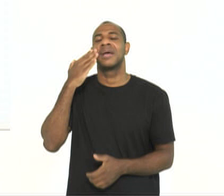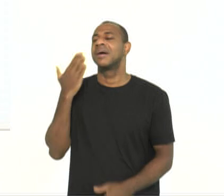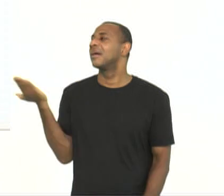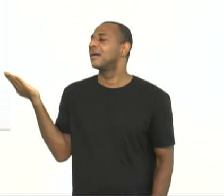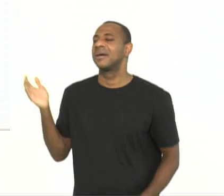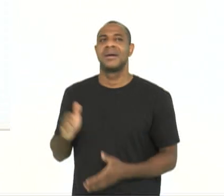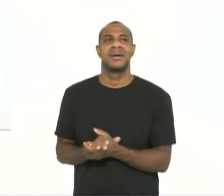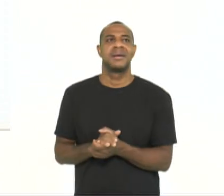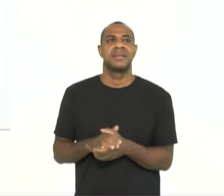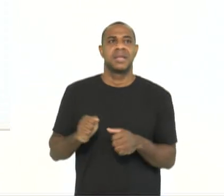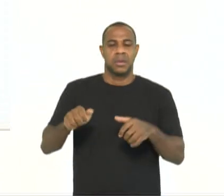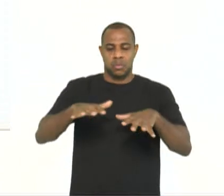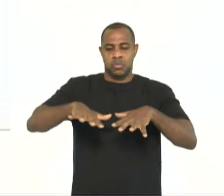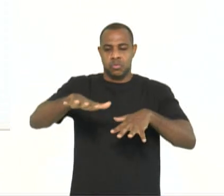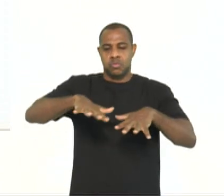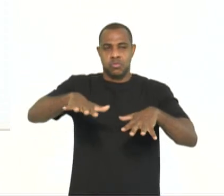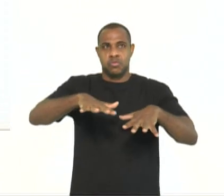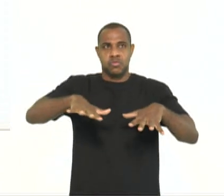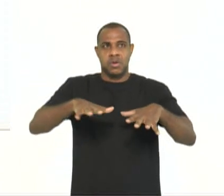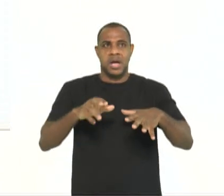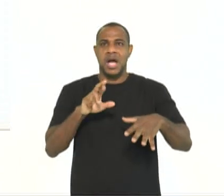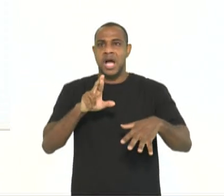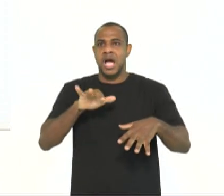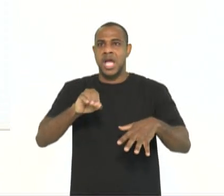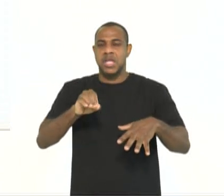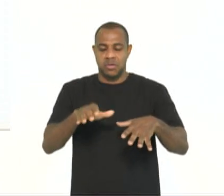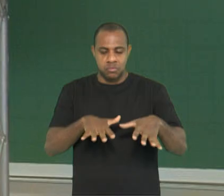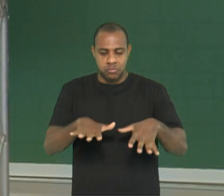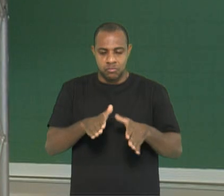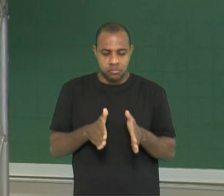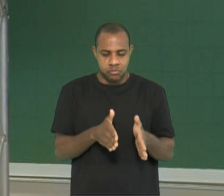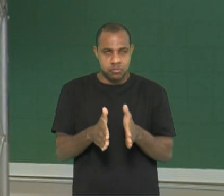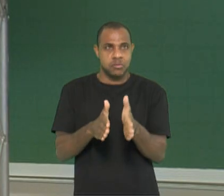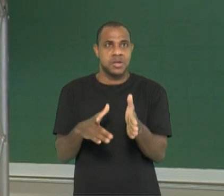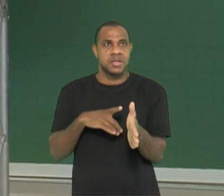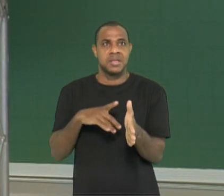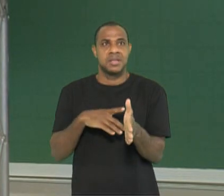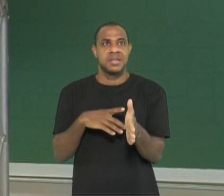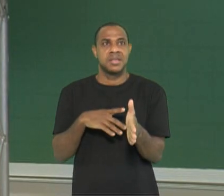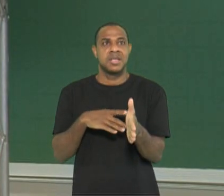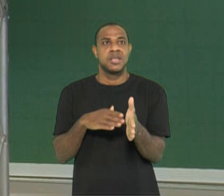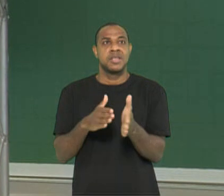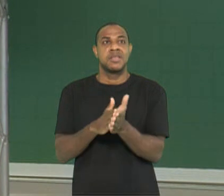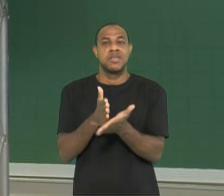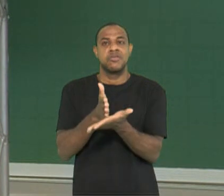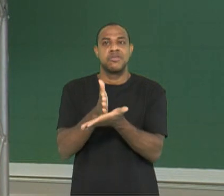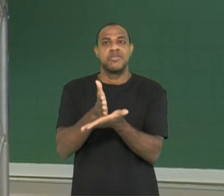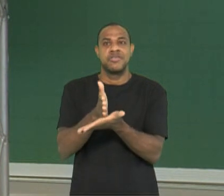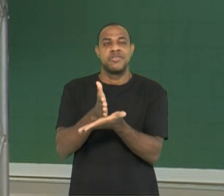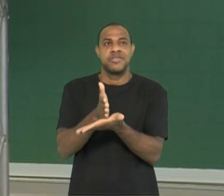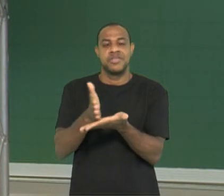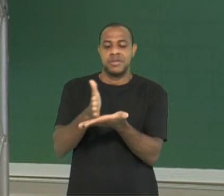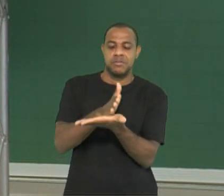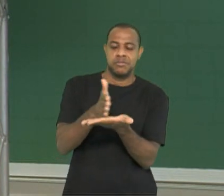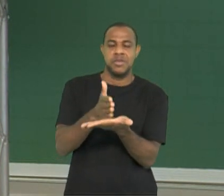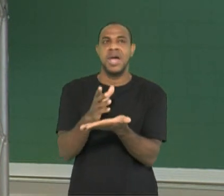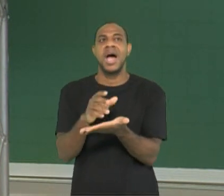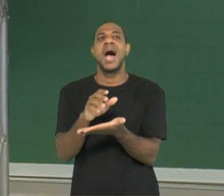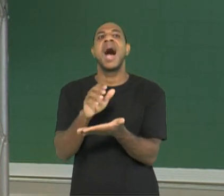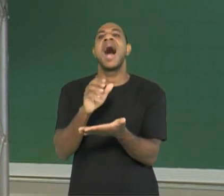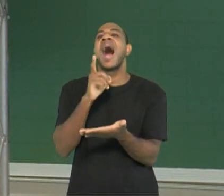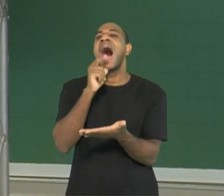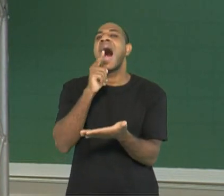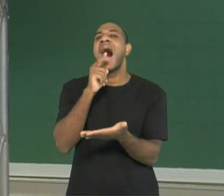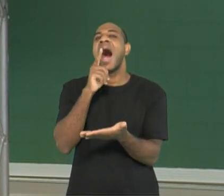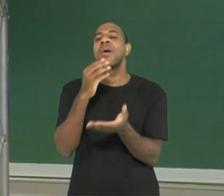vê algumas áreas em azul que representam os rios. Nós temos aqui os divisores de água. Olha aqui onde eu estou apontando, ó. Os